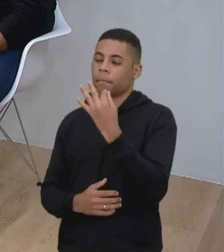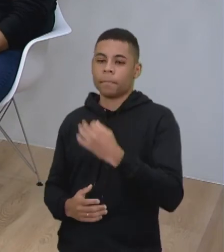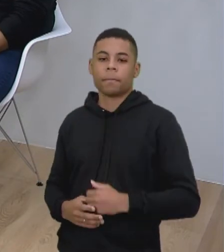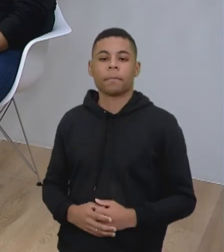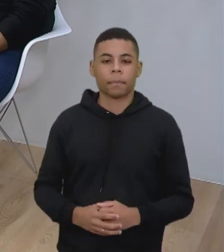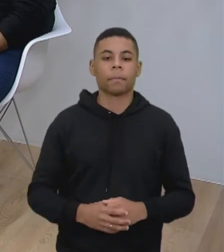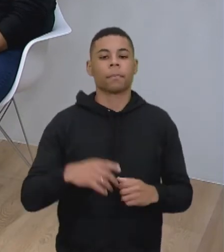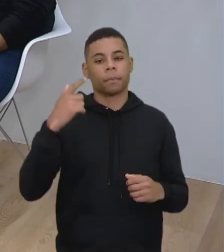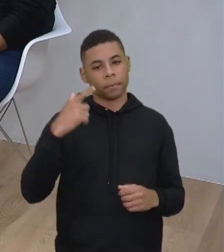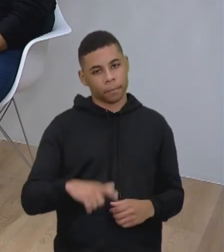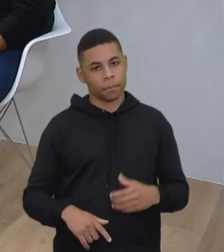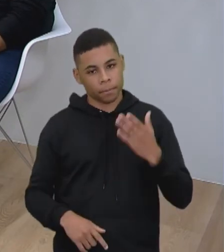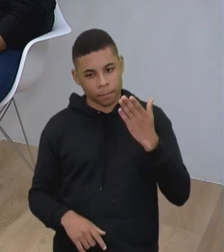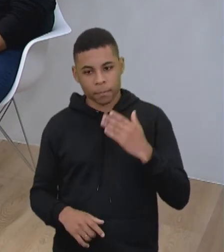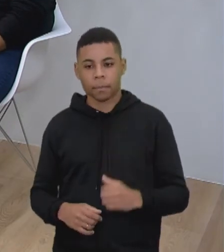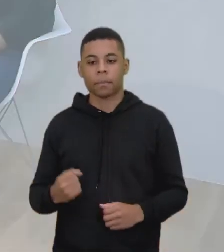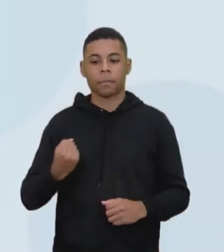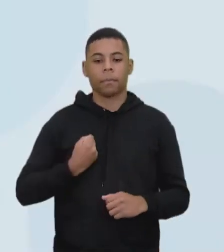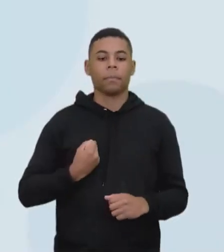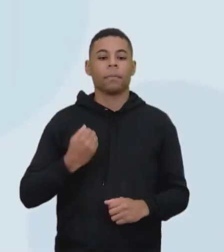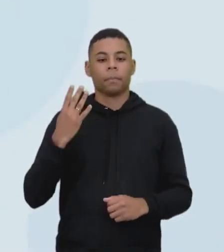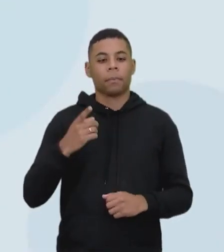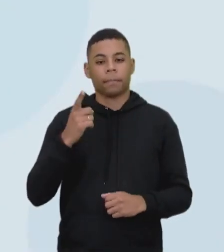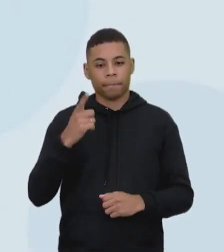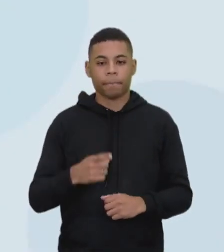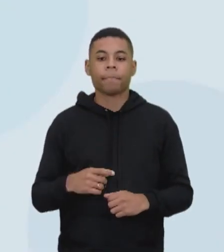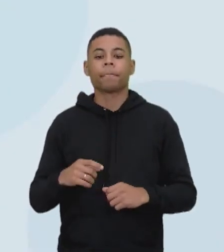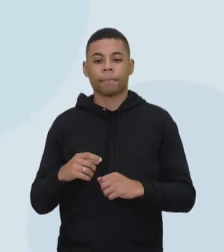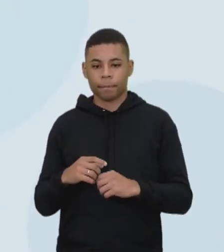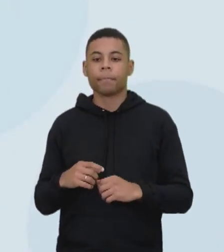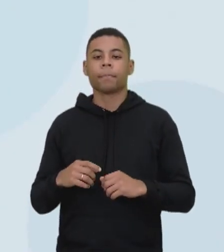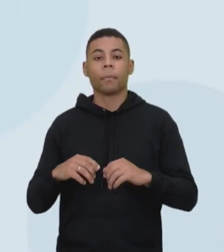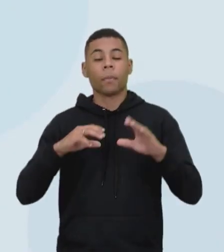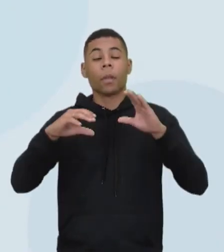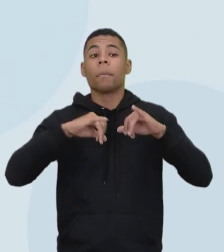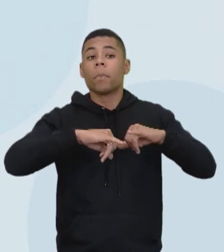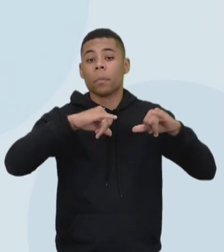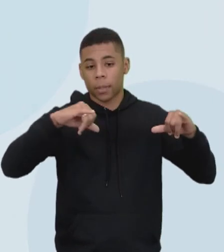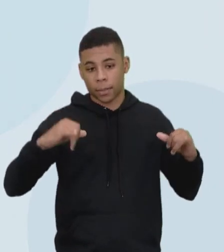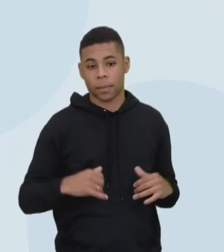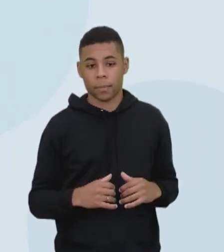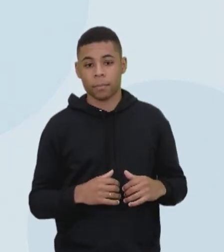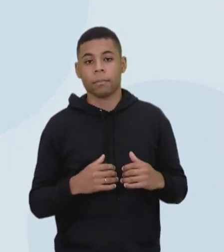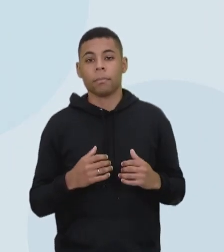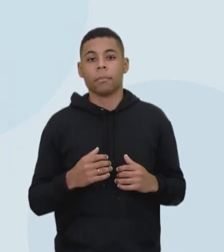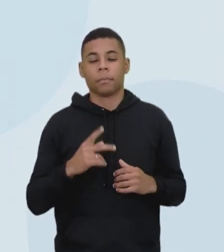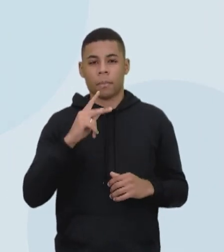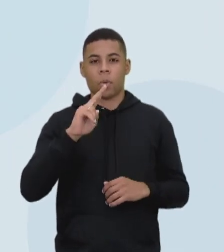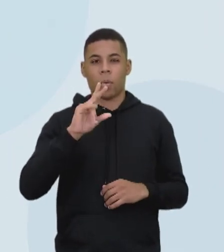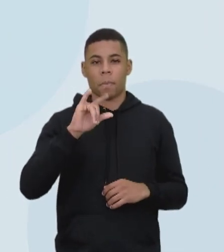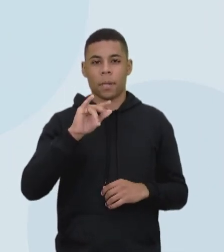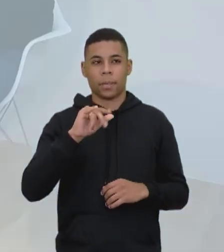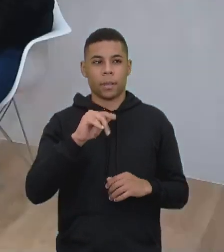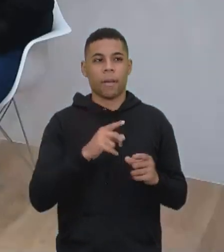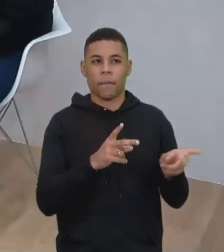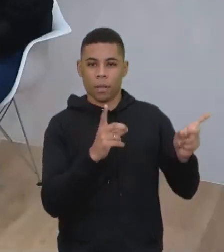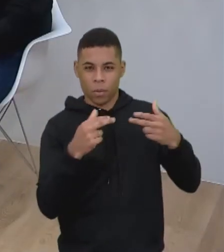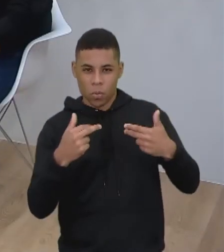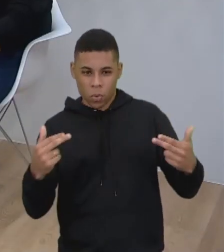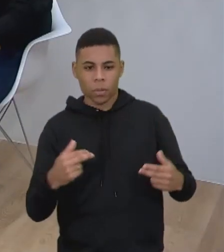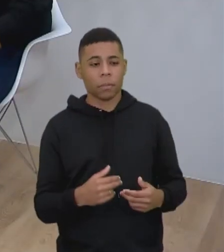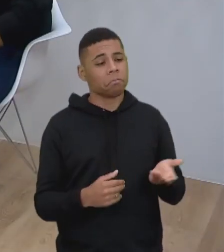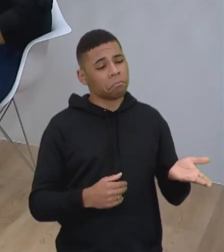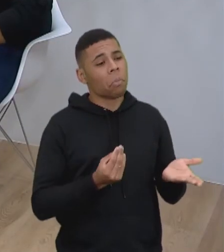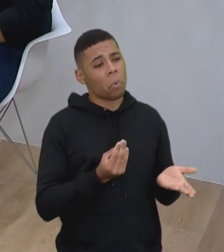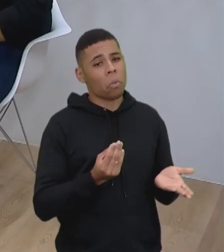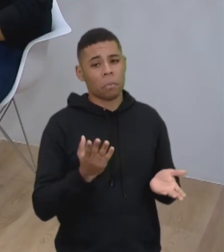Na tela novamente, componente 4, criação e comunicação publicitária. Professor Jocelli, o que devemos observar quando se trata desse tema para poder criar